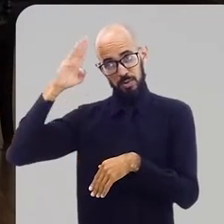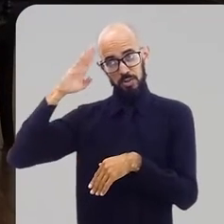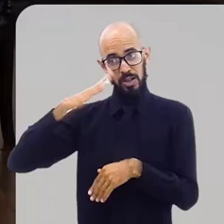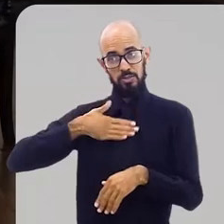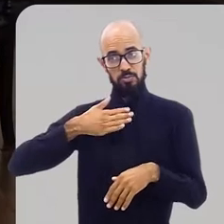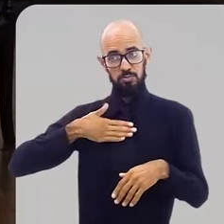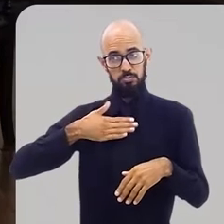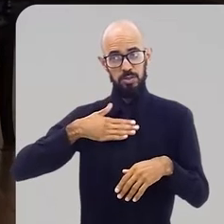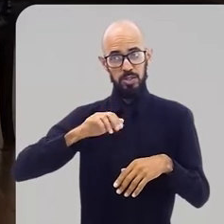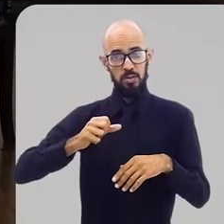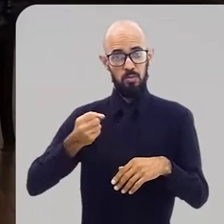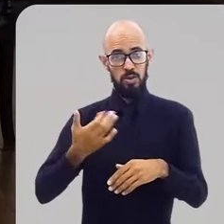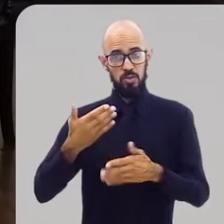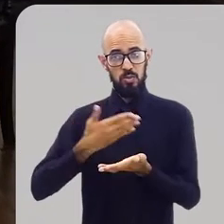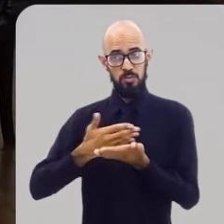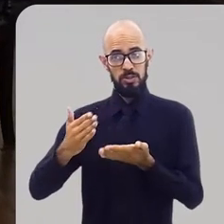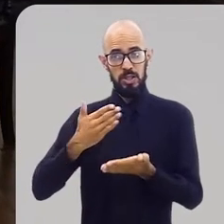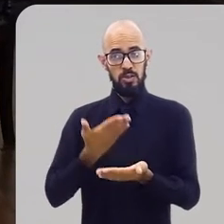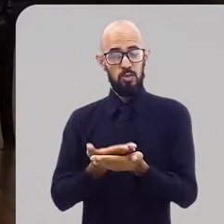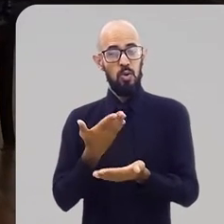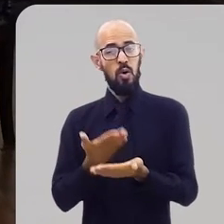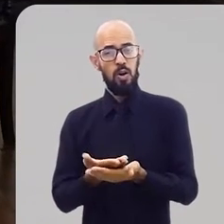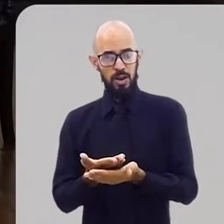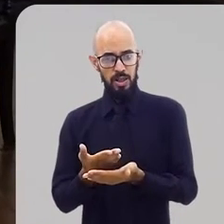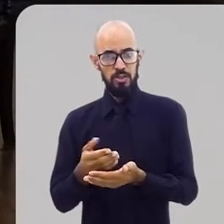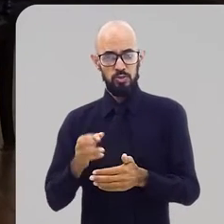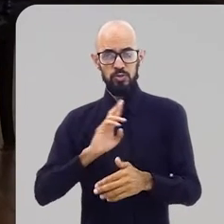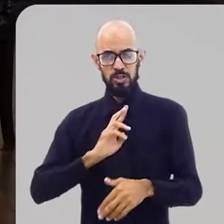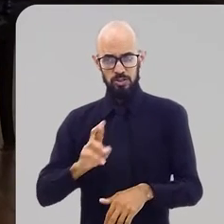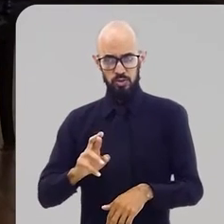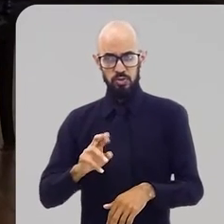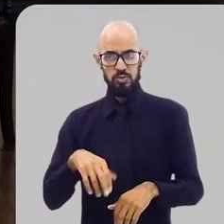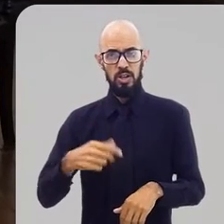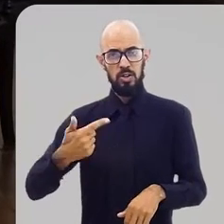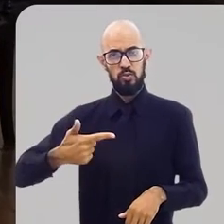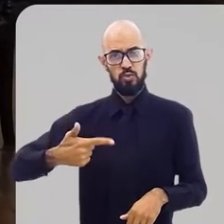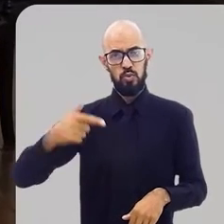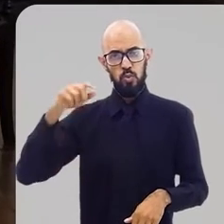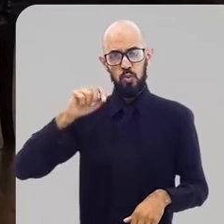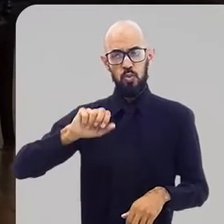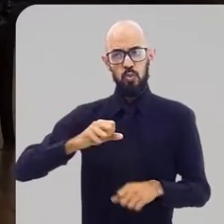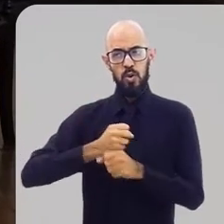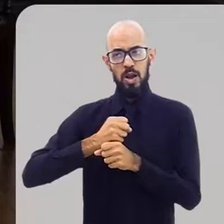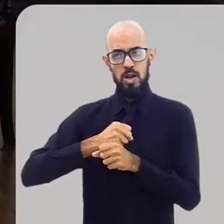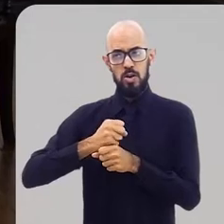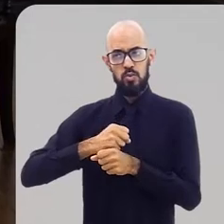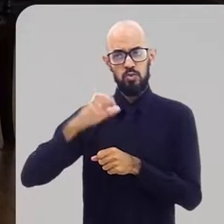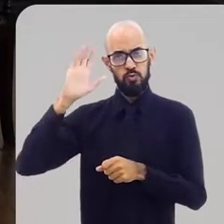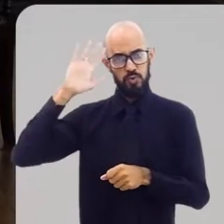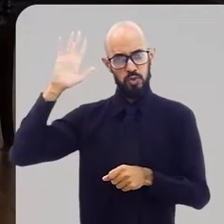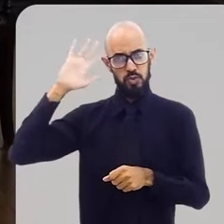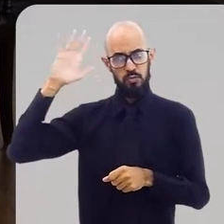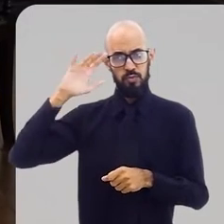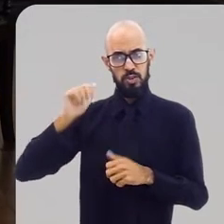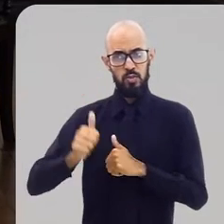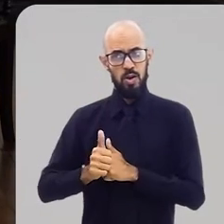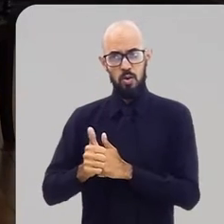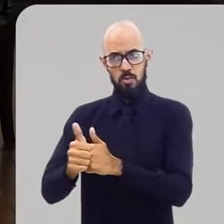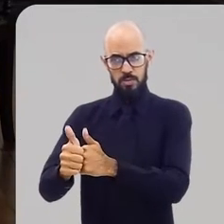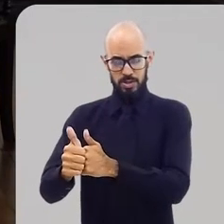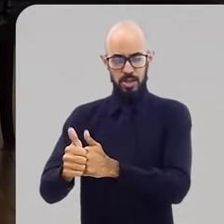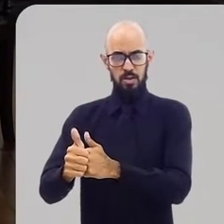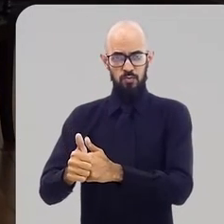minha prioridade desde que eu entrei para o seminário é o segundo ano já de filosofia eu acompanhava os